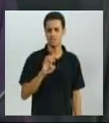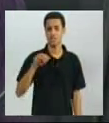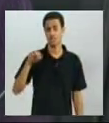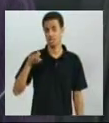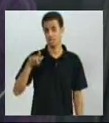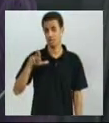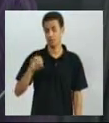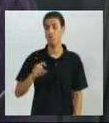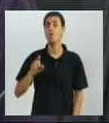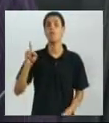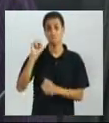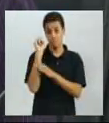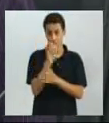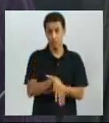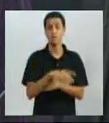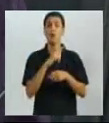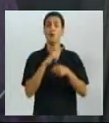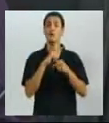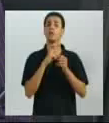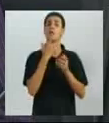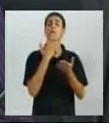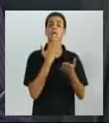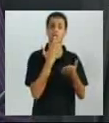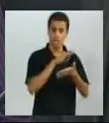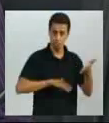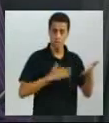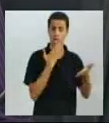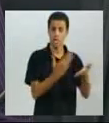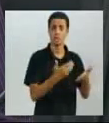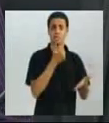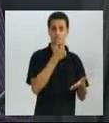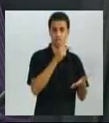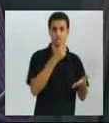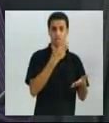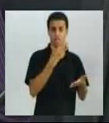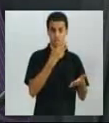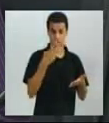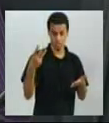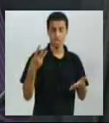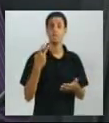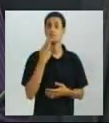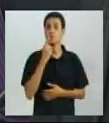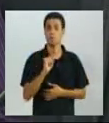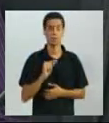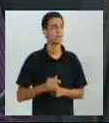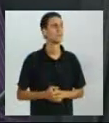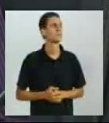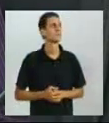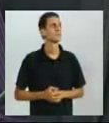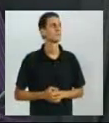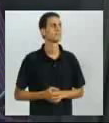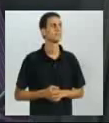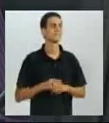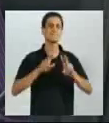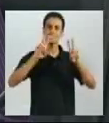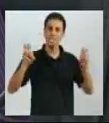requerimento, requerimento 1783, que diz o seguinte: não se referir na matéria despachadas à